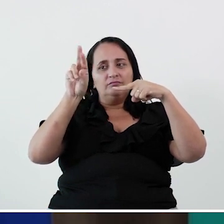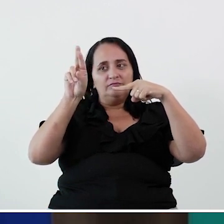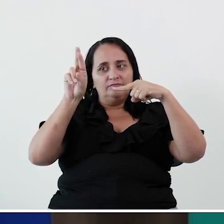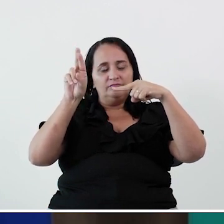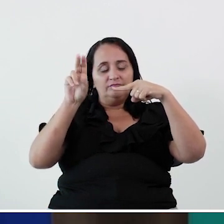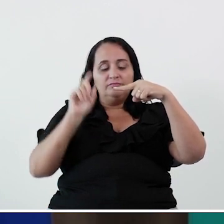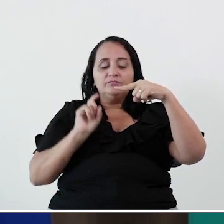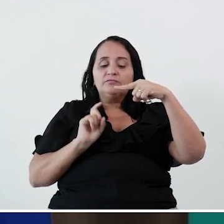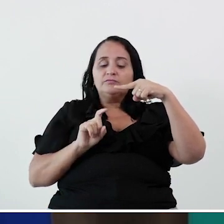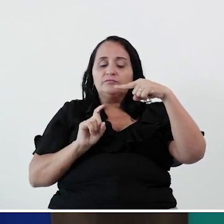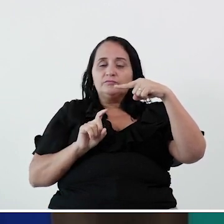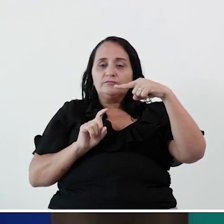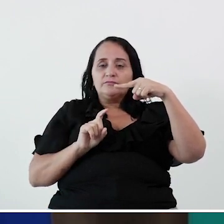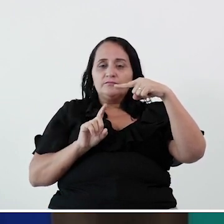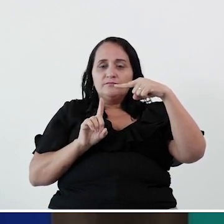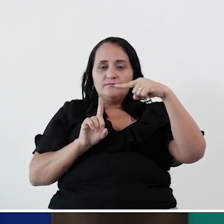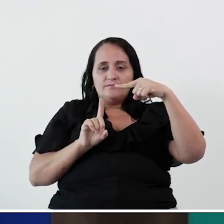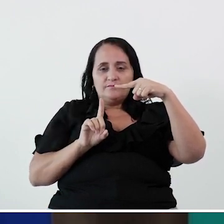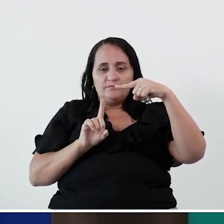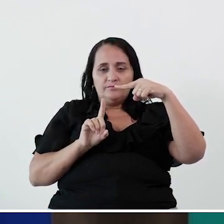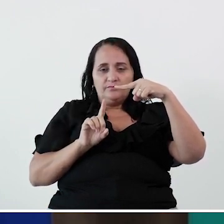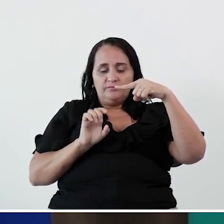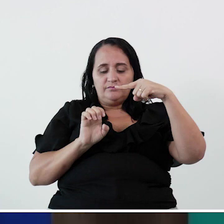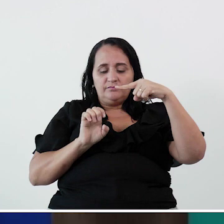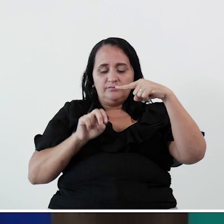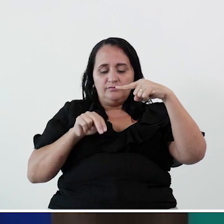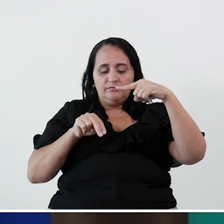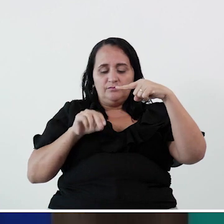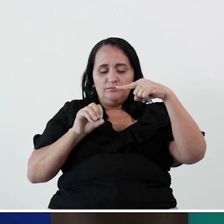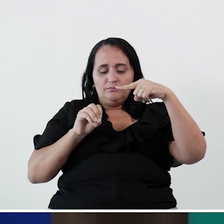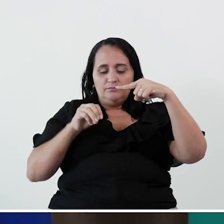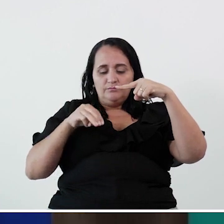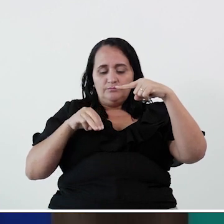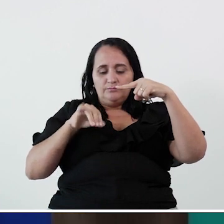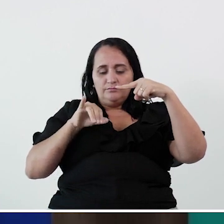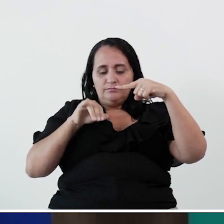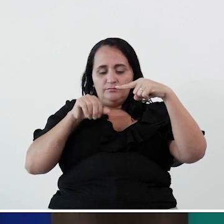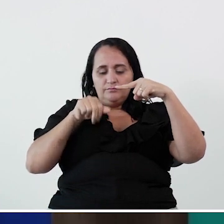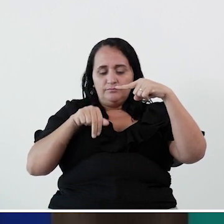e aqui embaixo eu tenho o que seria o denominador.